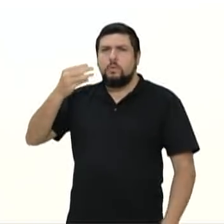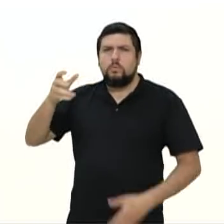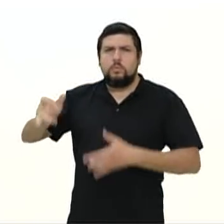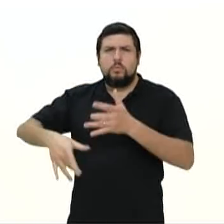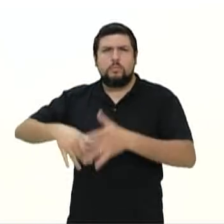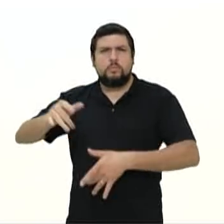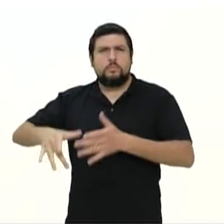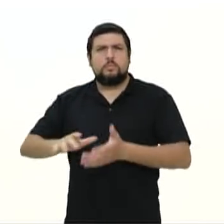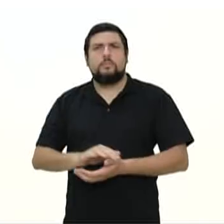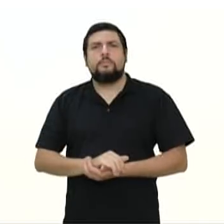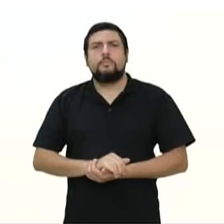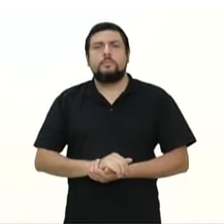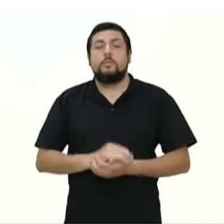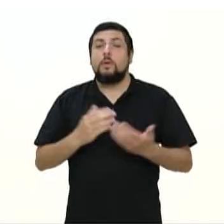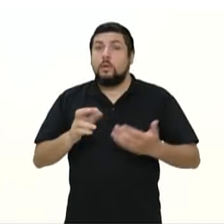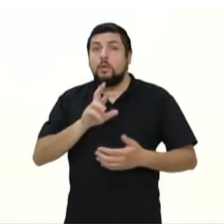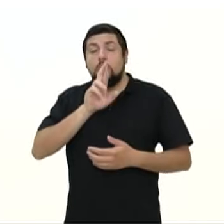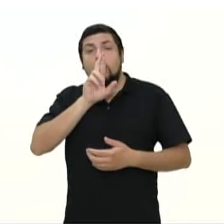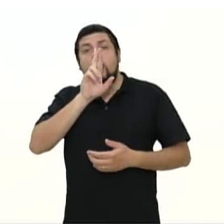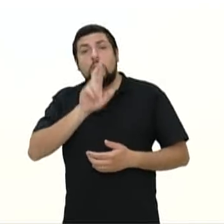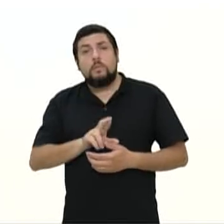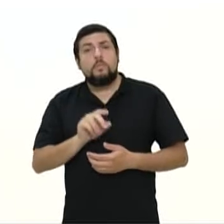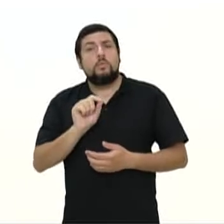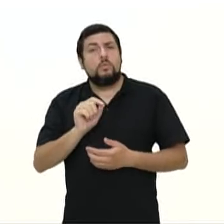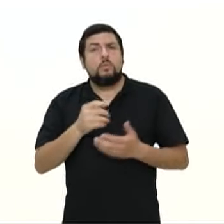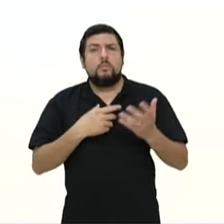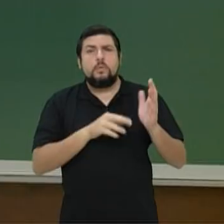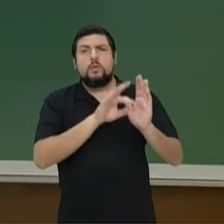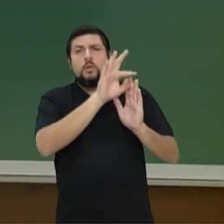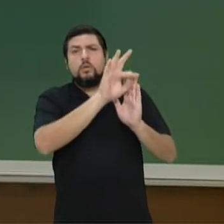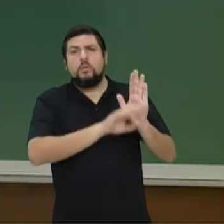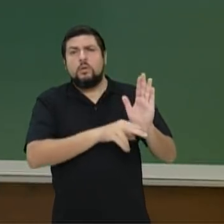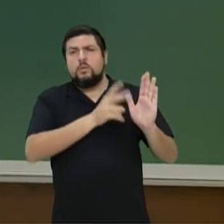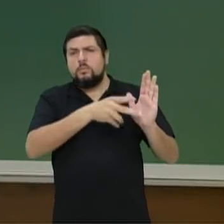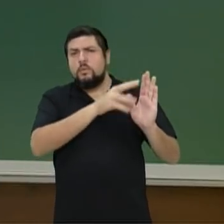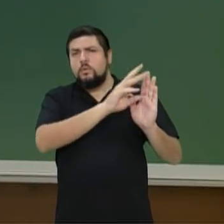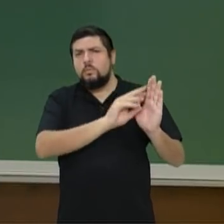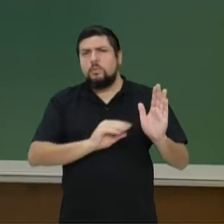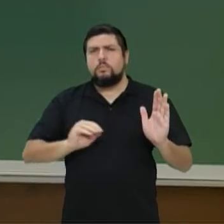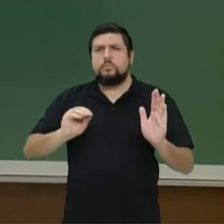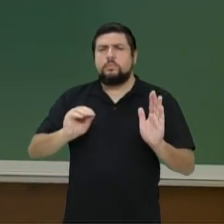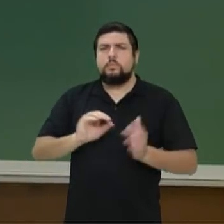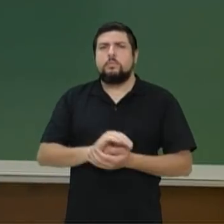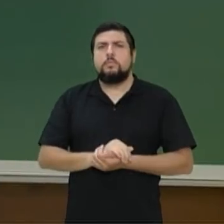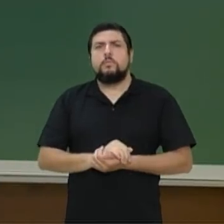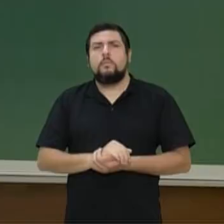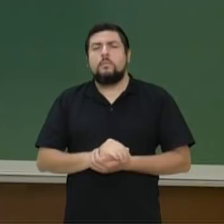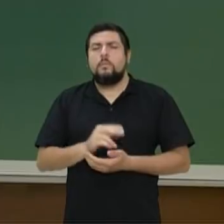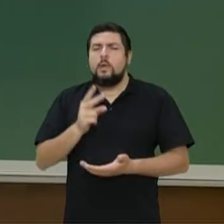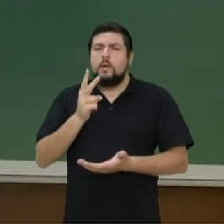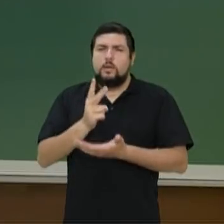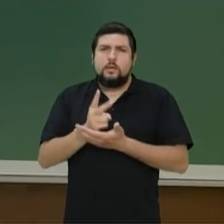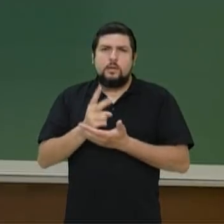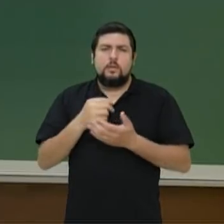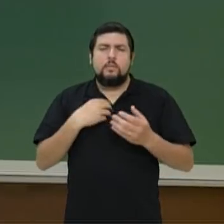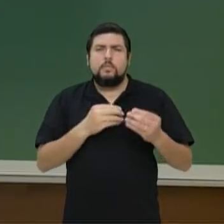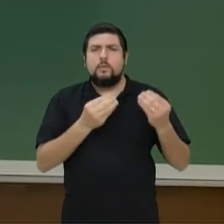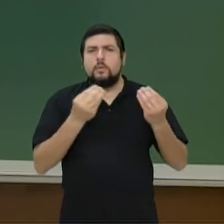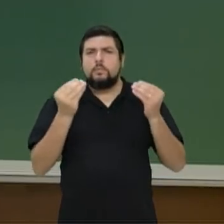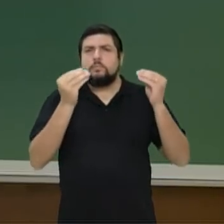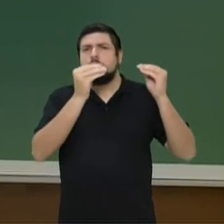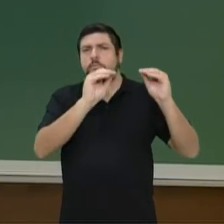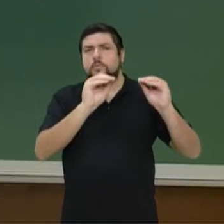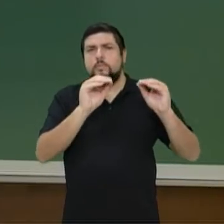detritos. Então, a resposta, na verdade, estava no trecho, né? Por isso que a professora sempre coloca o trecho ali para que